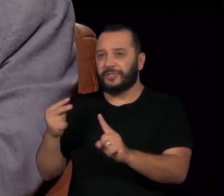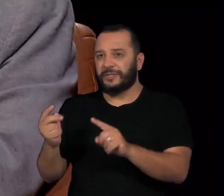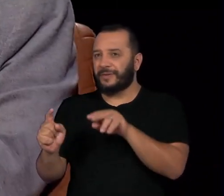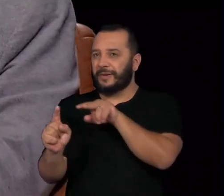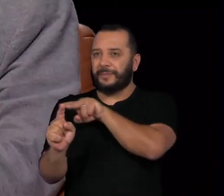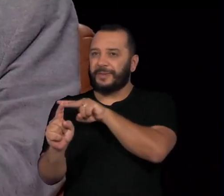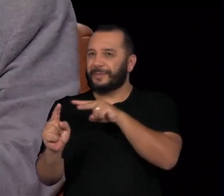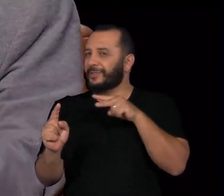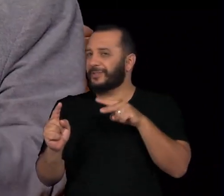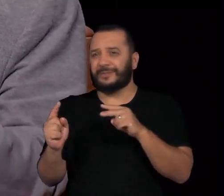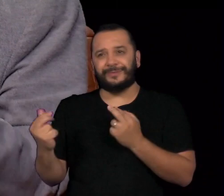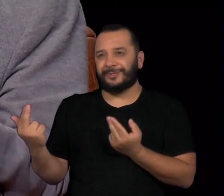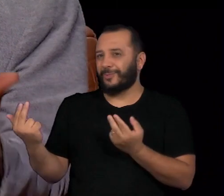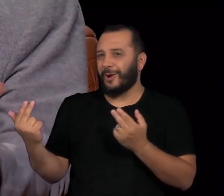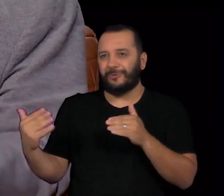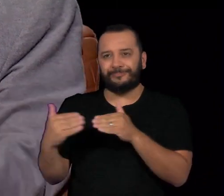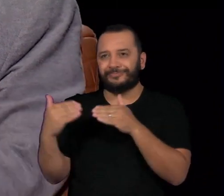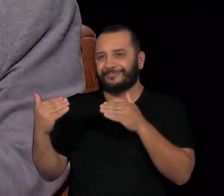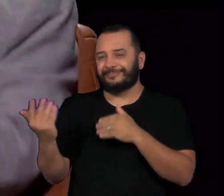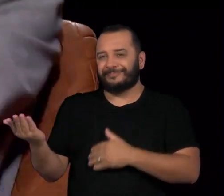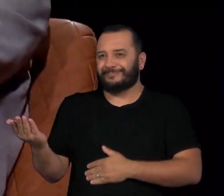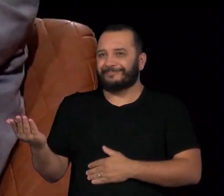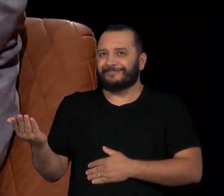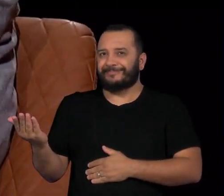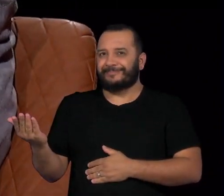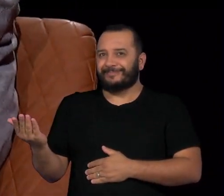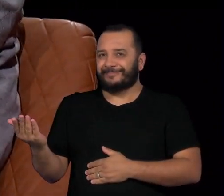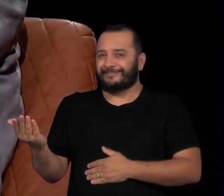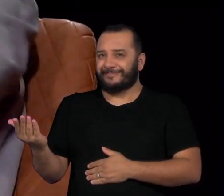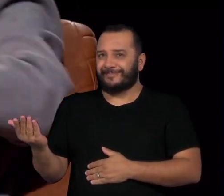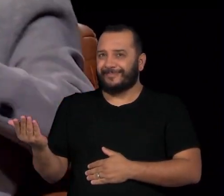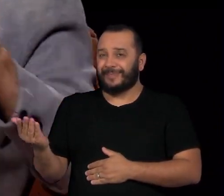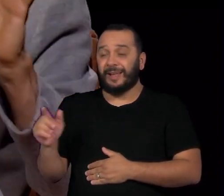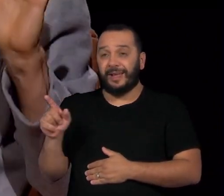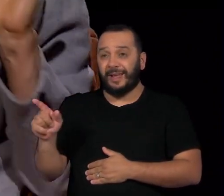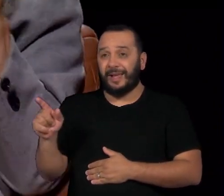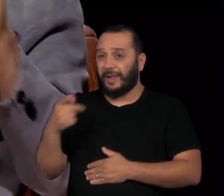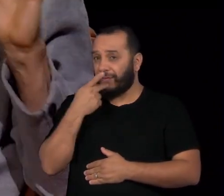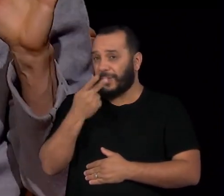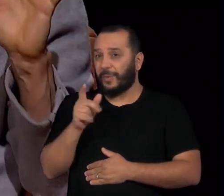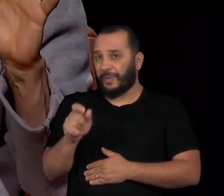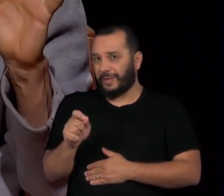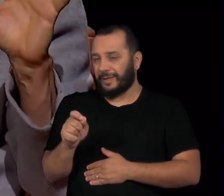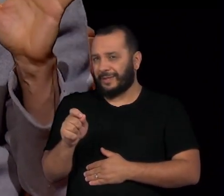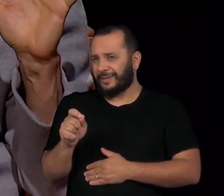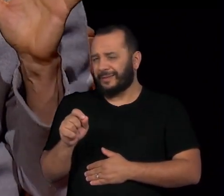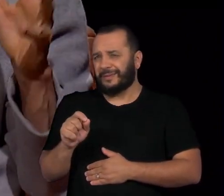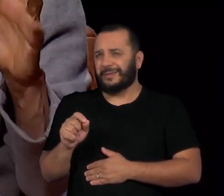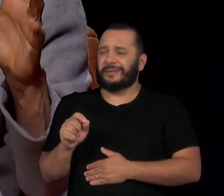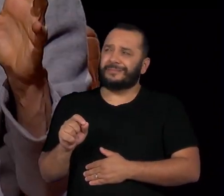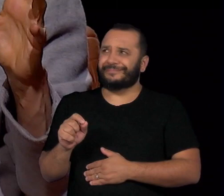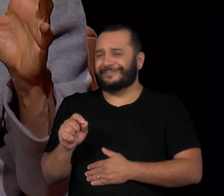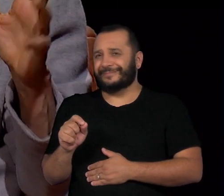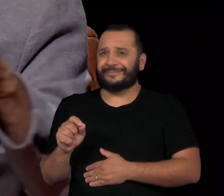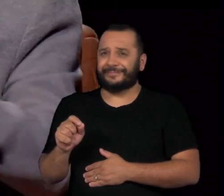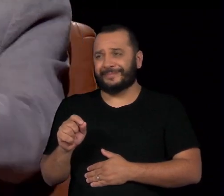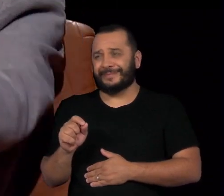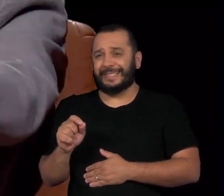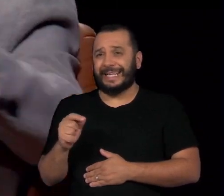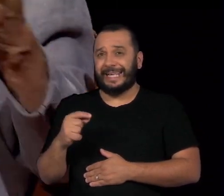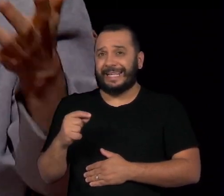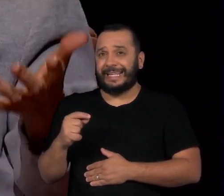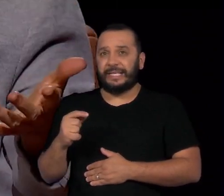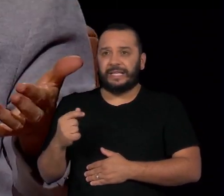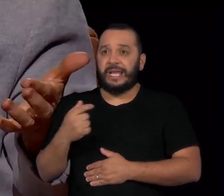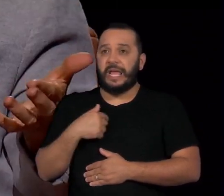é atritos não é e agora é claro como ela diz ninguém nasceu em